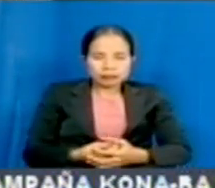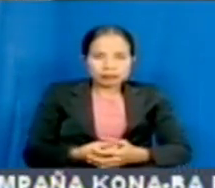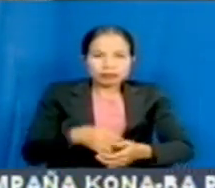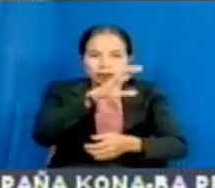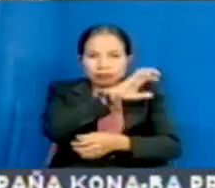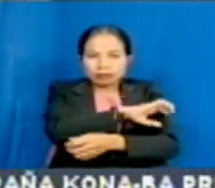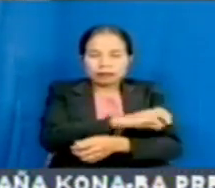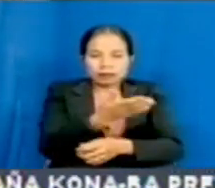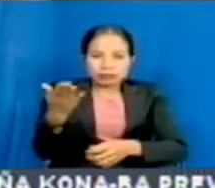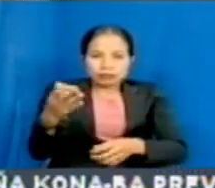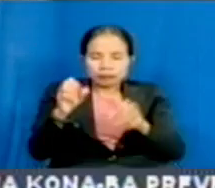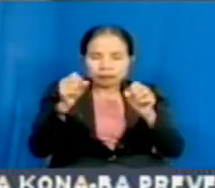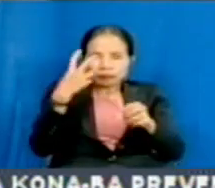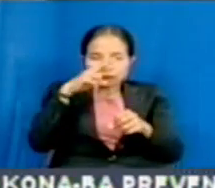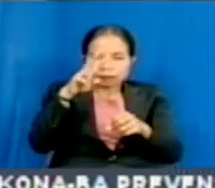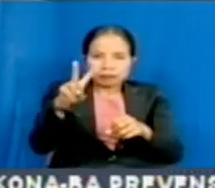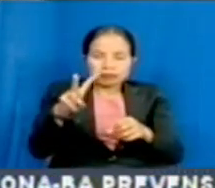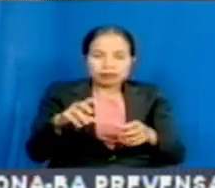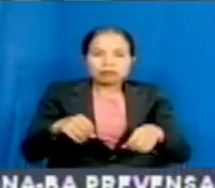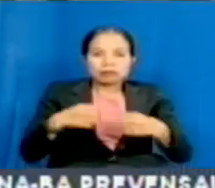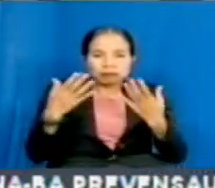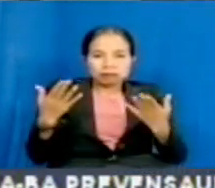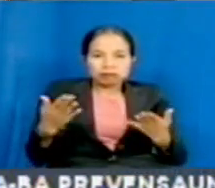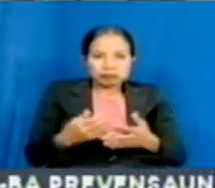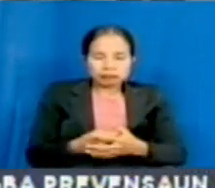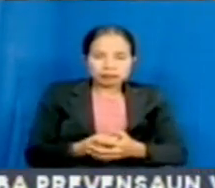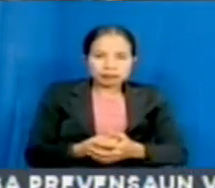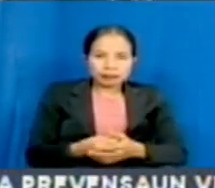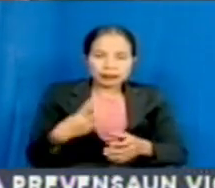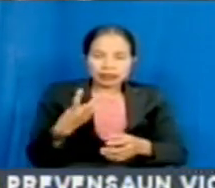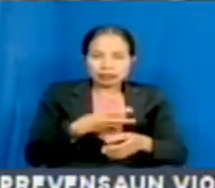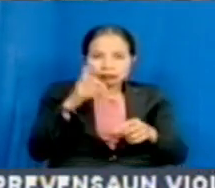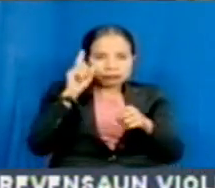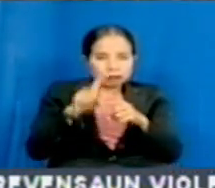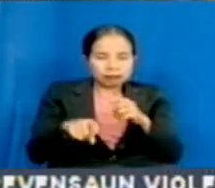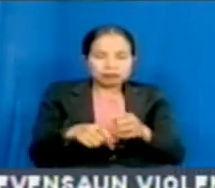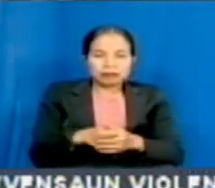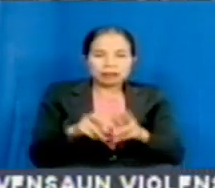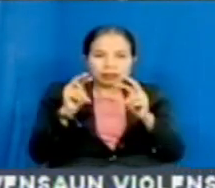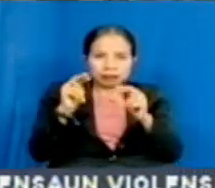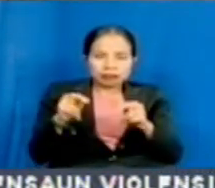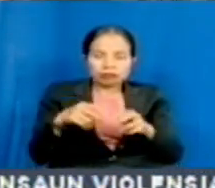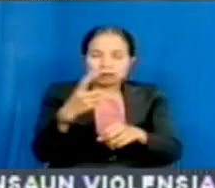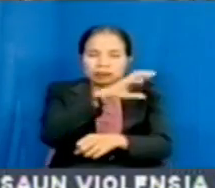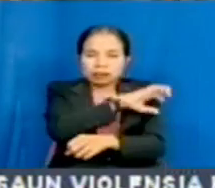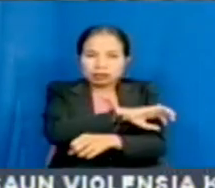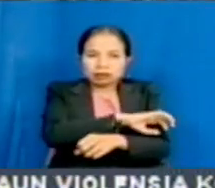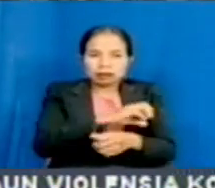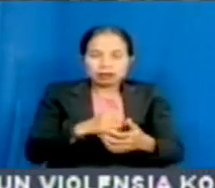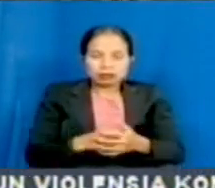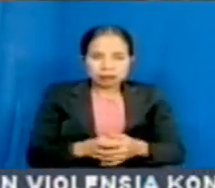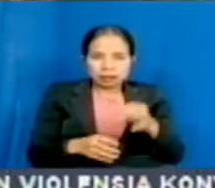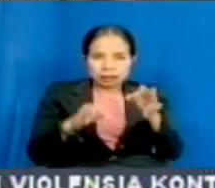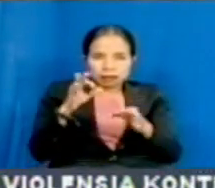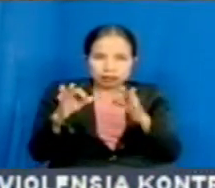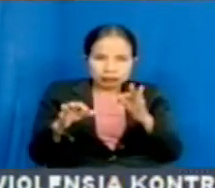Segurança ita boa sira bele hare, kata koinsa. Ita la bele obriga de segurança.